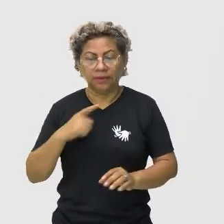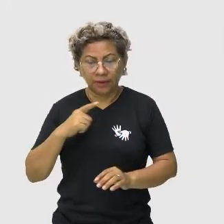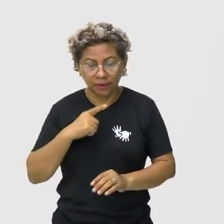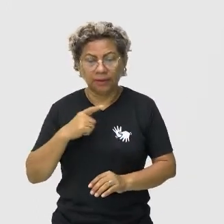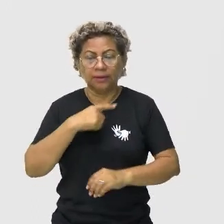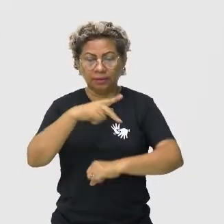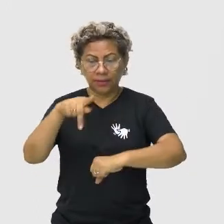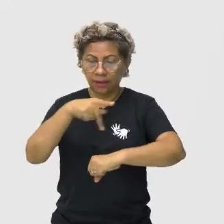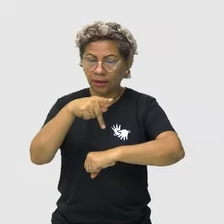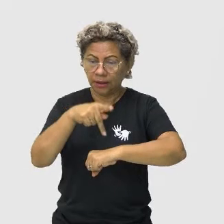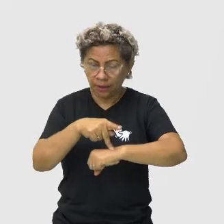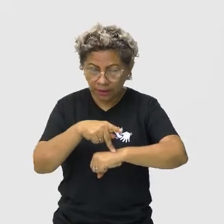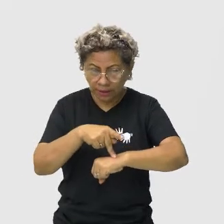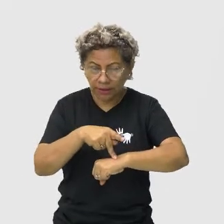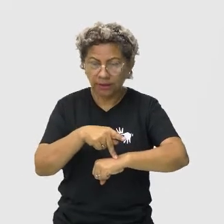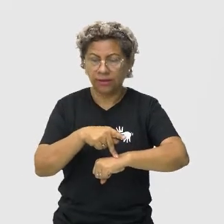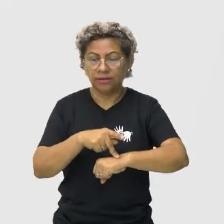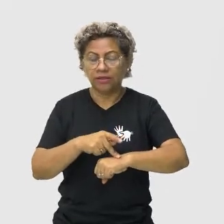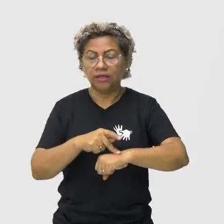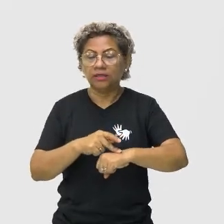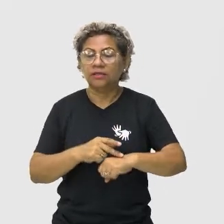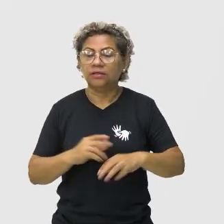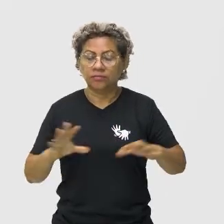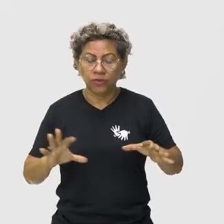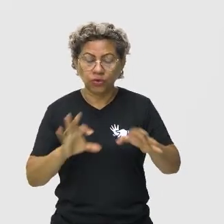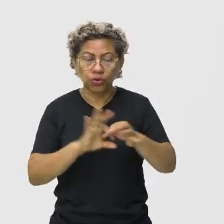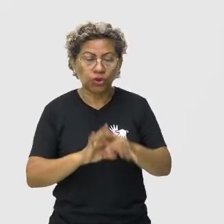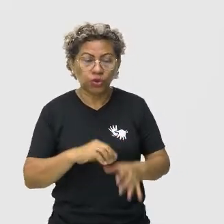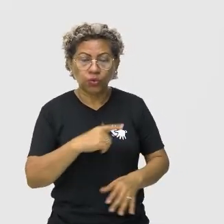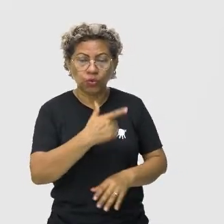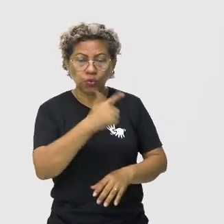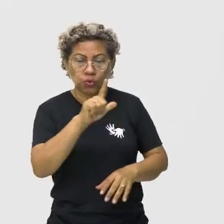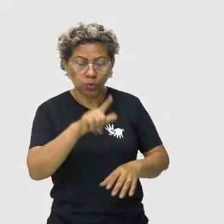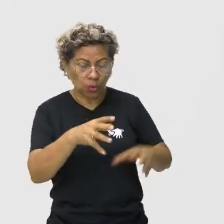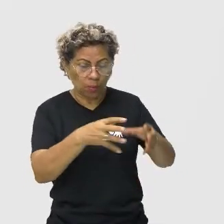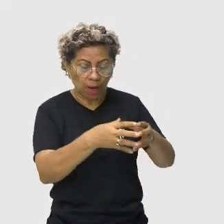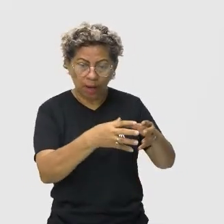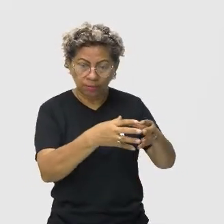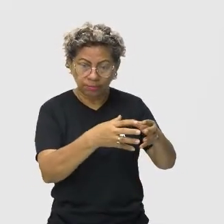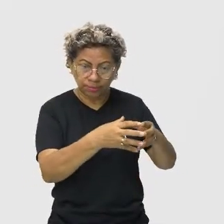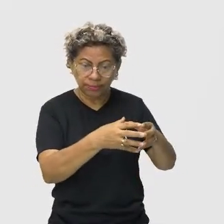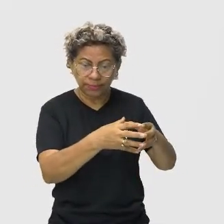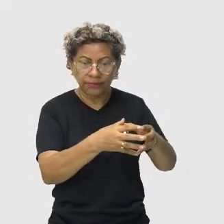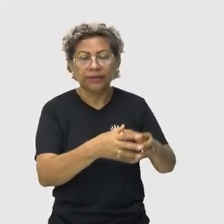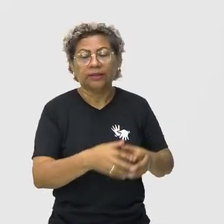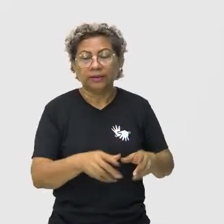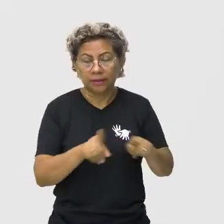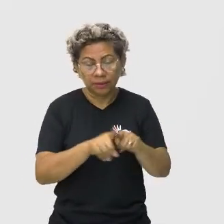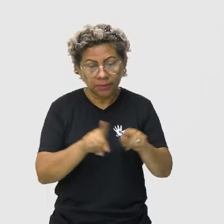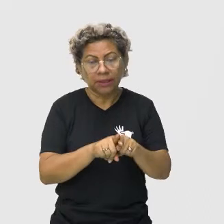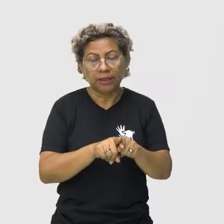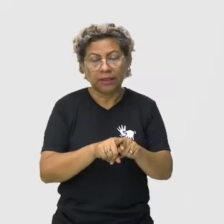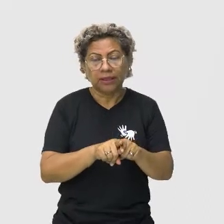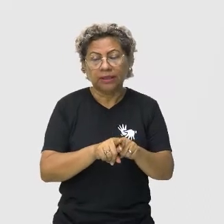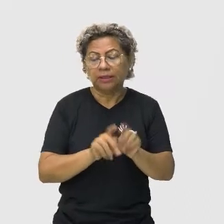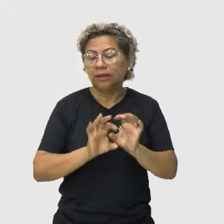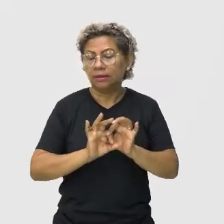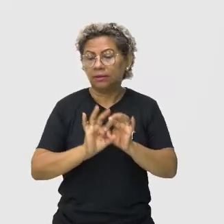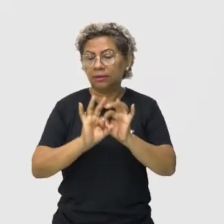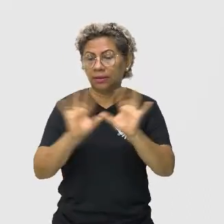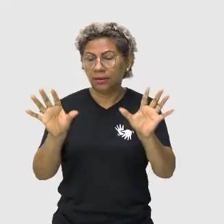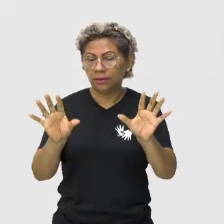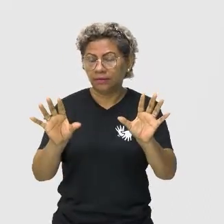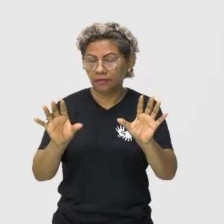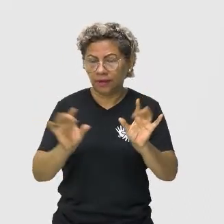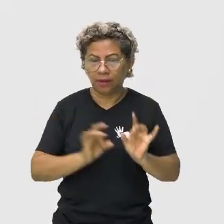que acabaram se juntando e criando aí um bloco econômico como uma zona de livre comércio, mas também